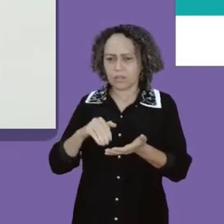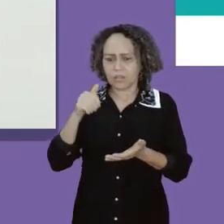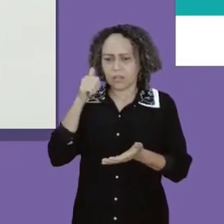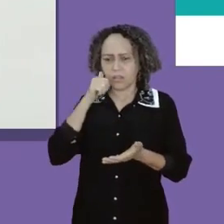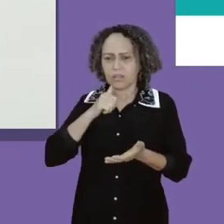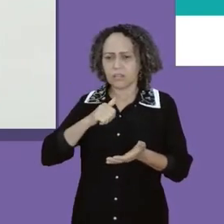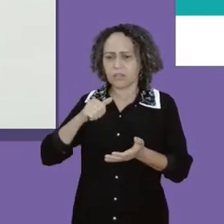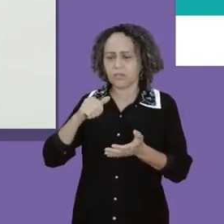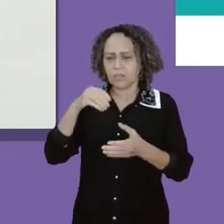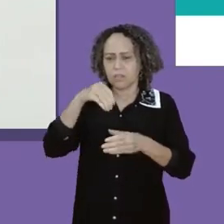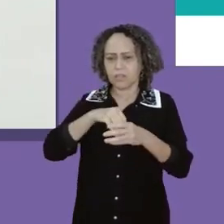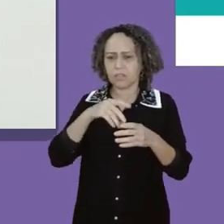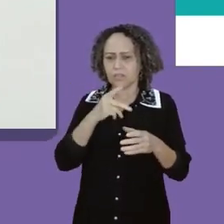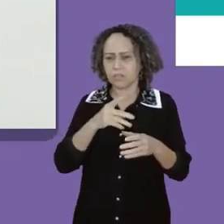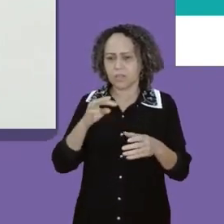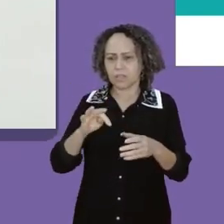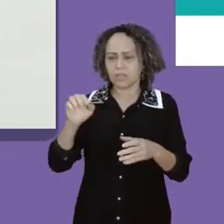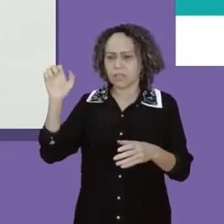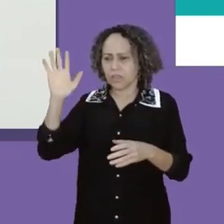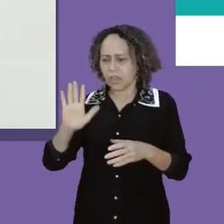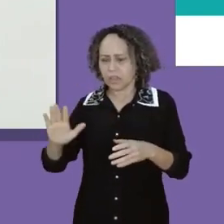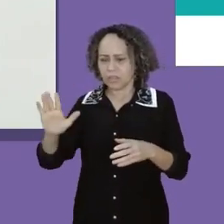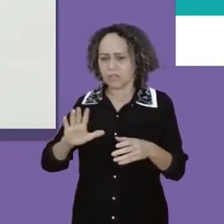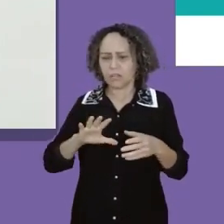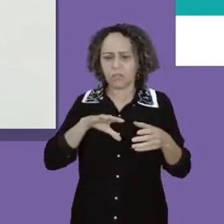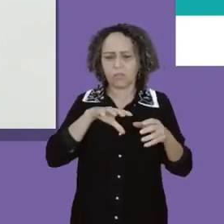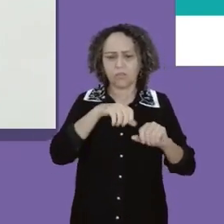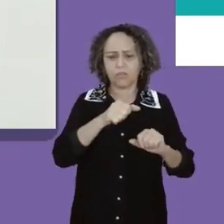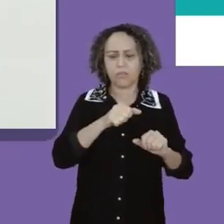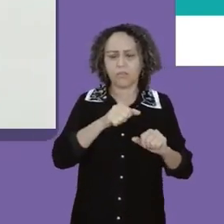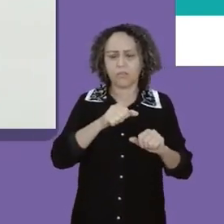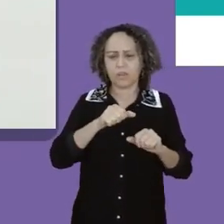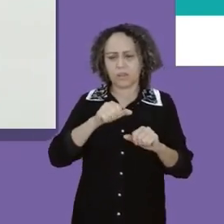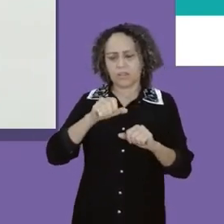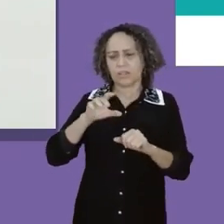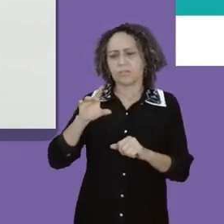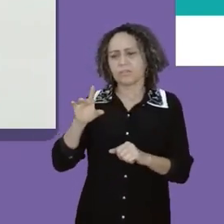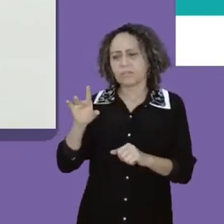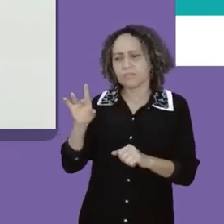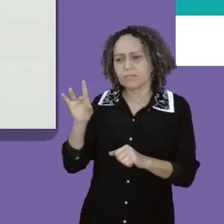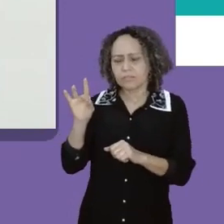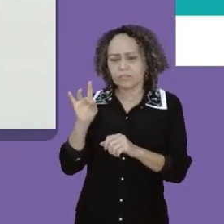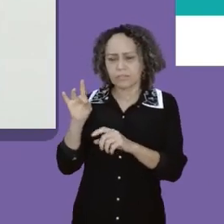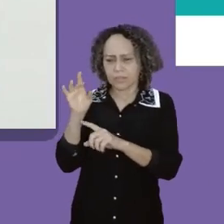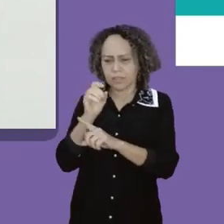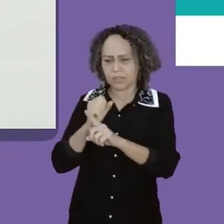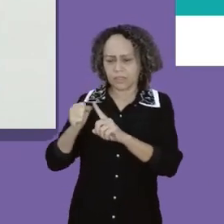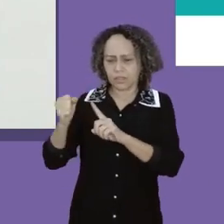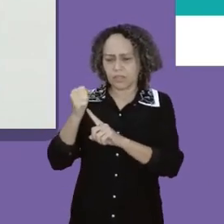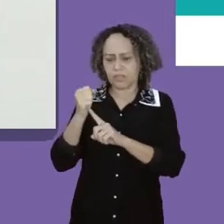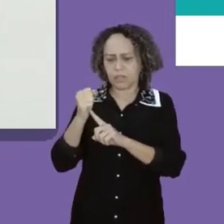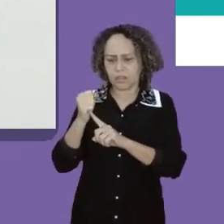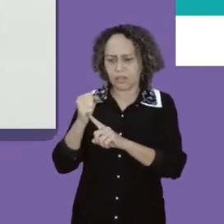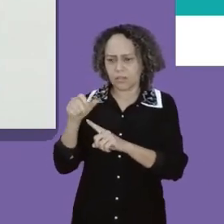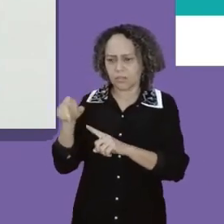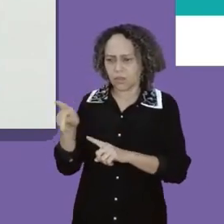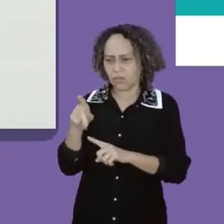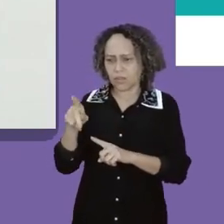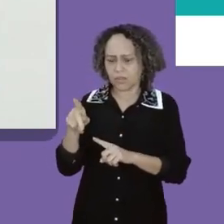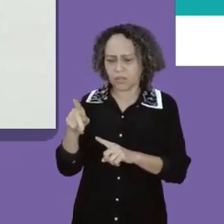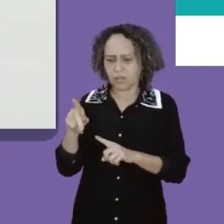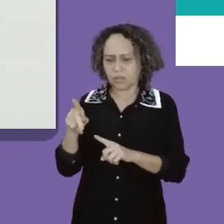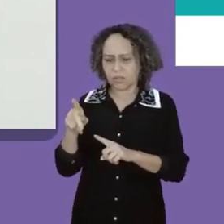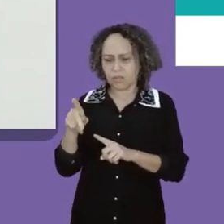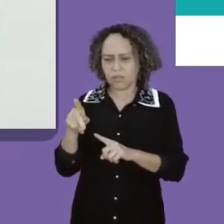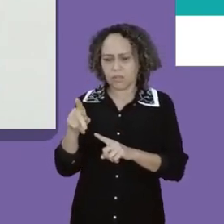Nacional, sou formada em Ciências Sociais, professora de profissão do ensino